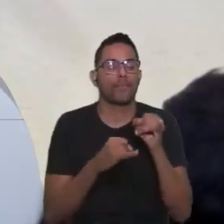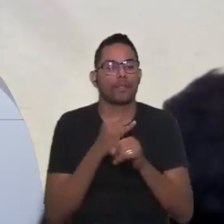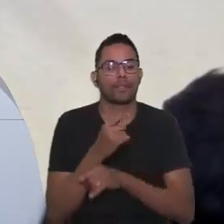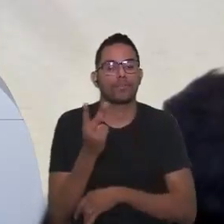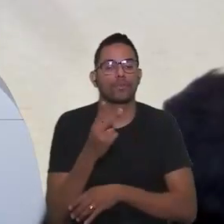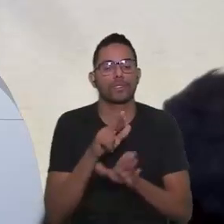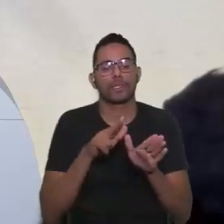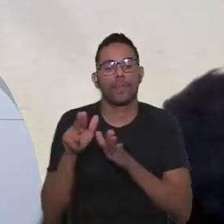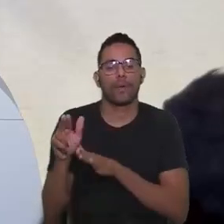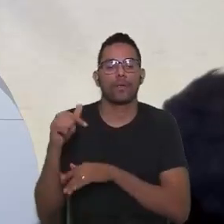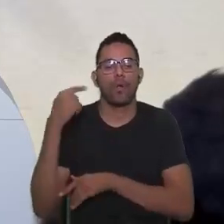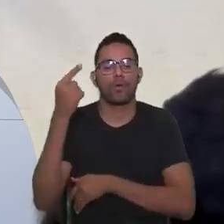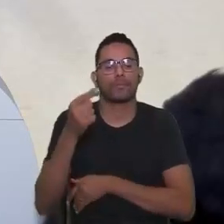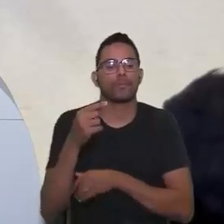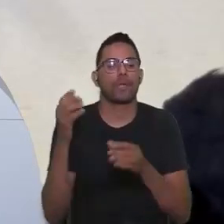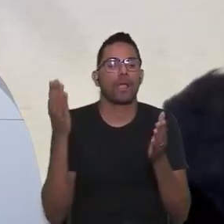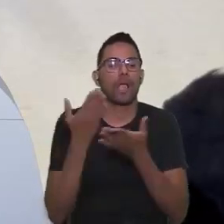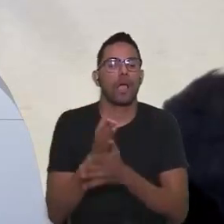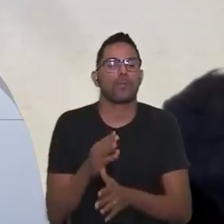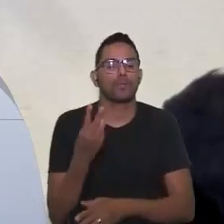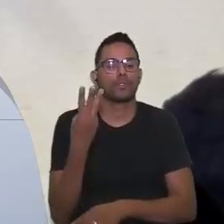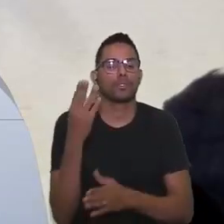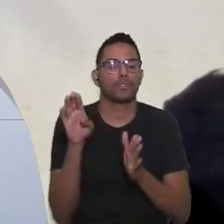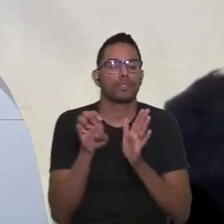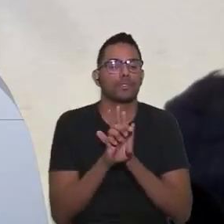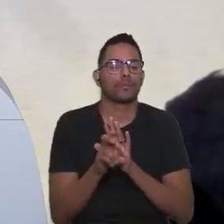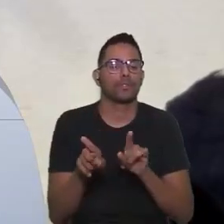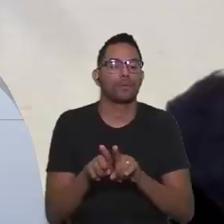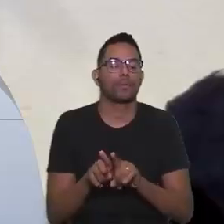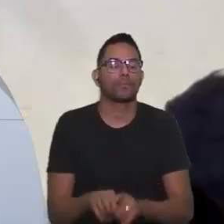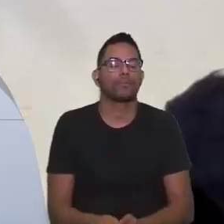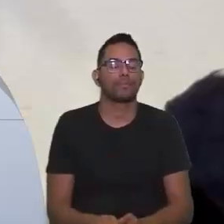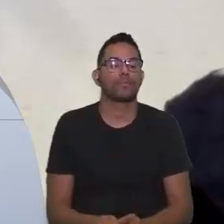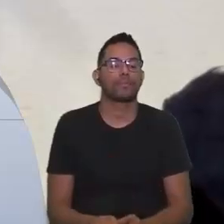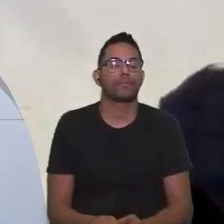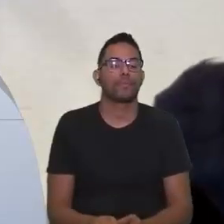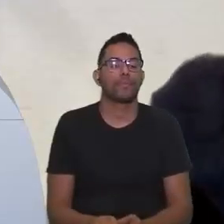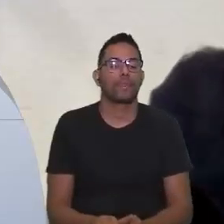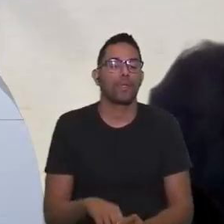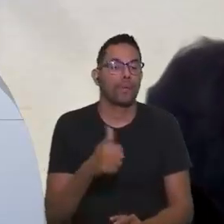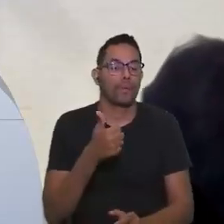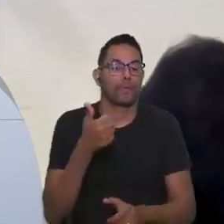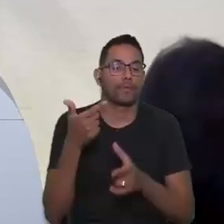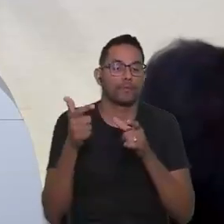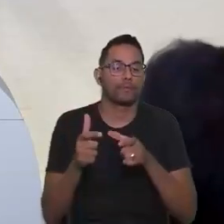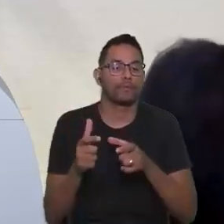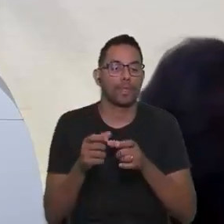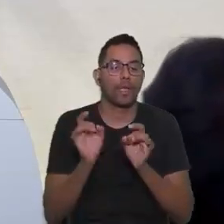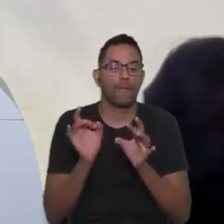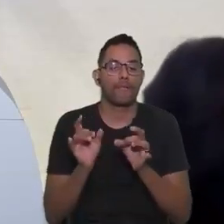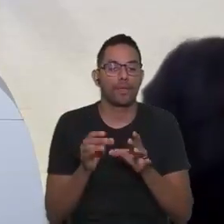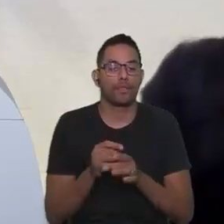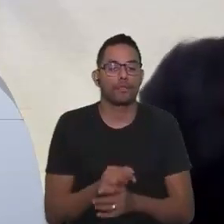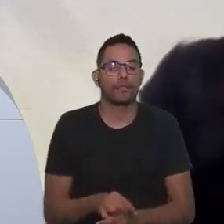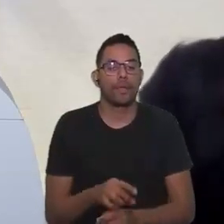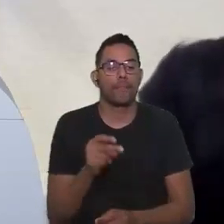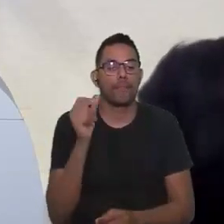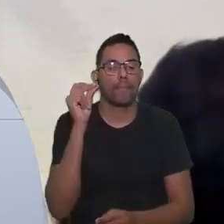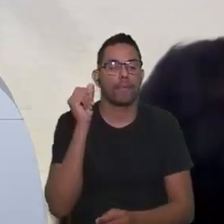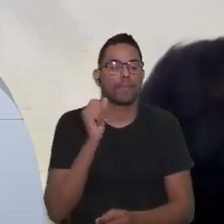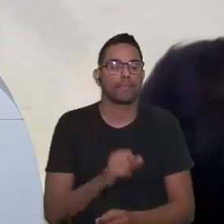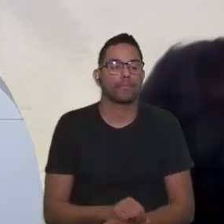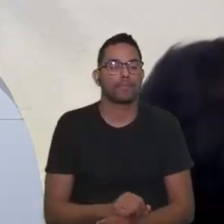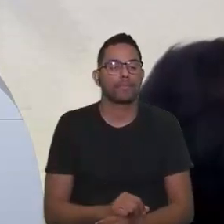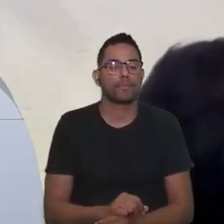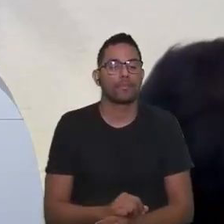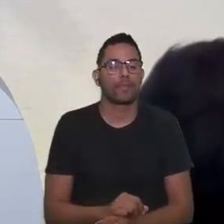Nas 2 semanas seguintes, esgotou mais 3 edições, né? E ficou em primeiro lugar nas vendas durante um tempão. Eu falei, eu